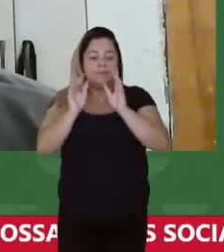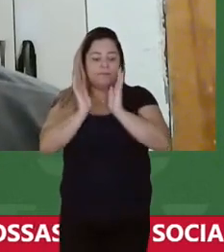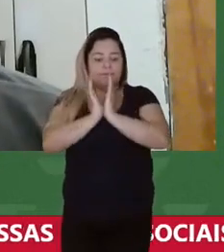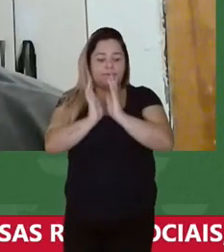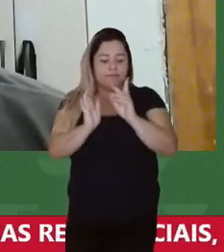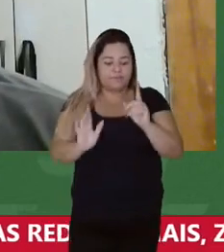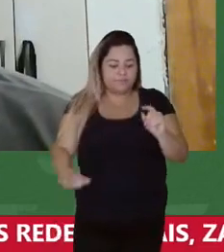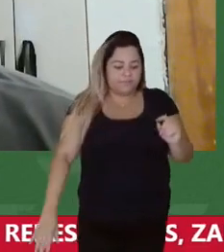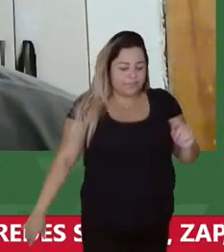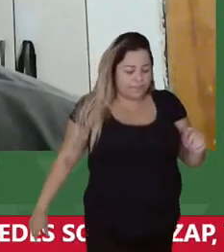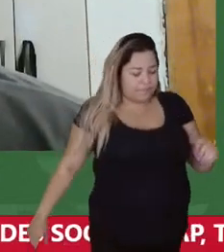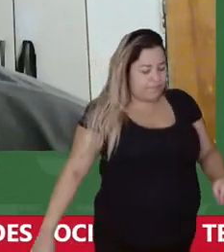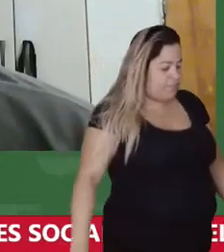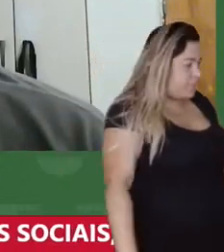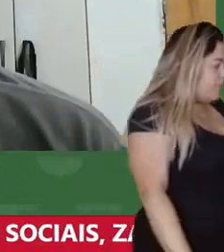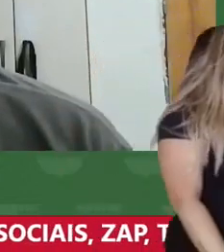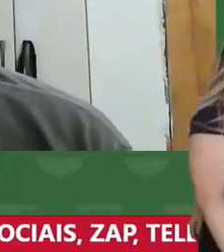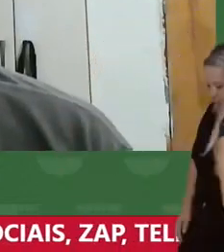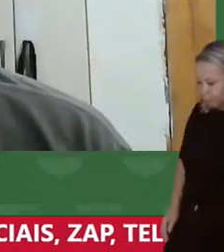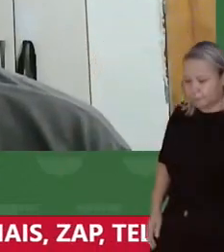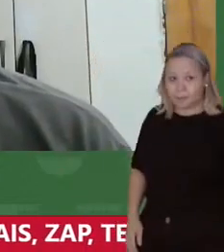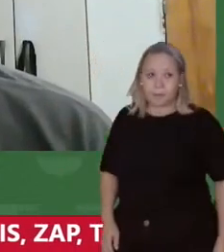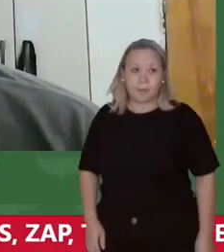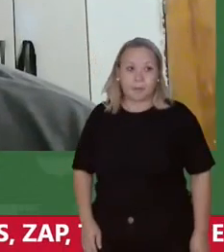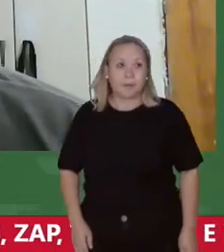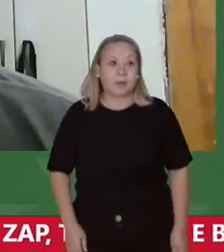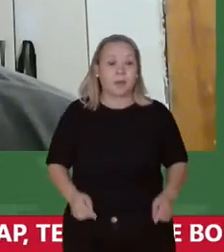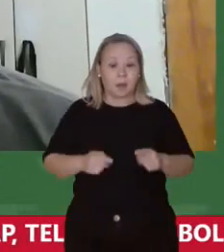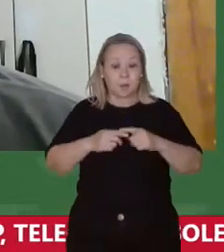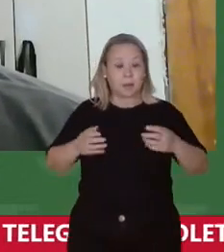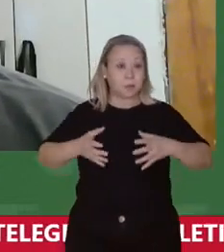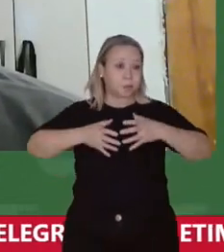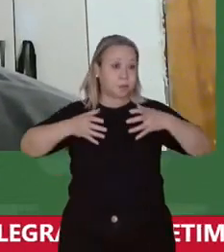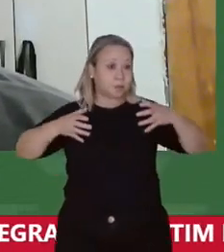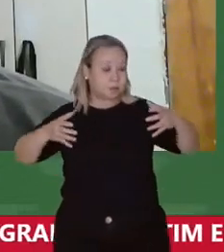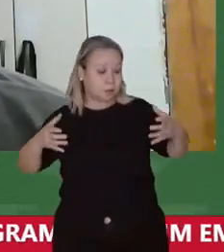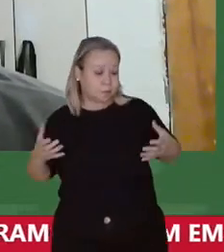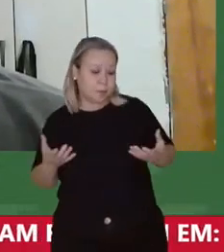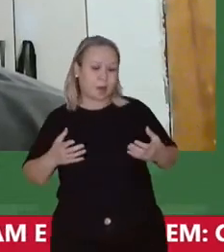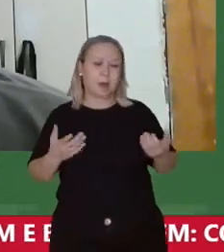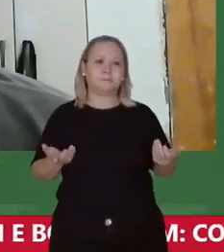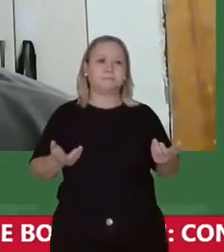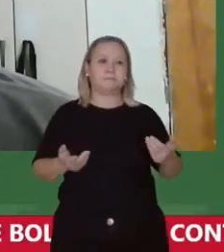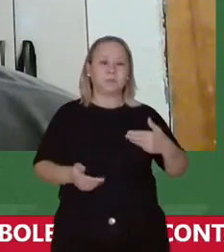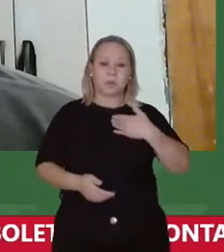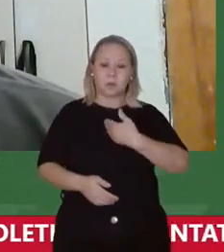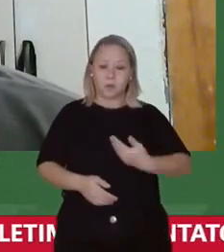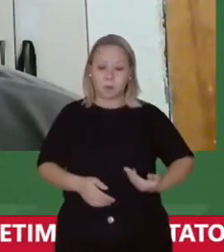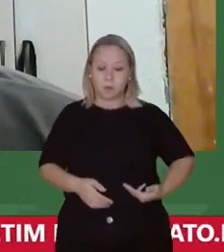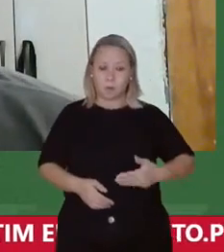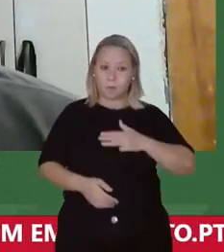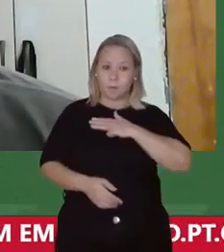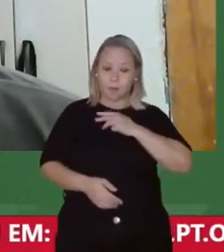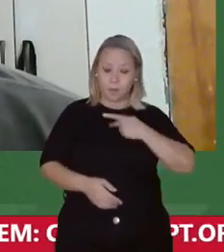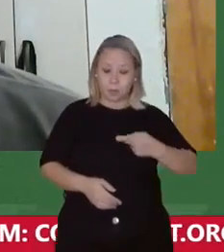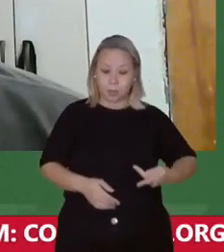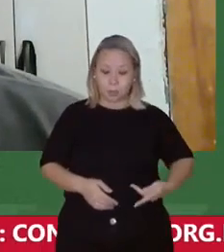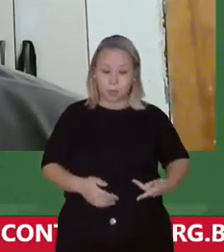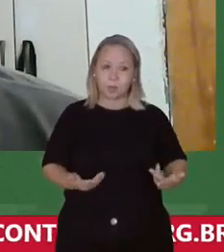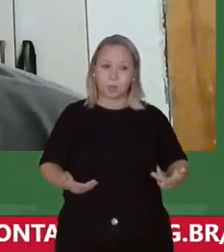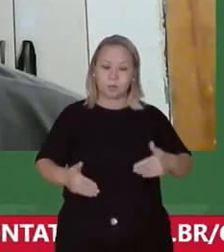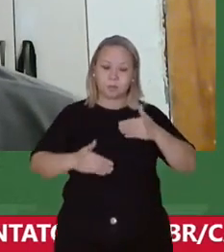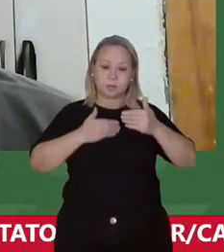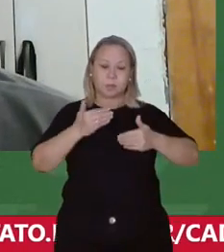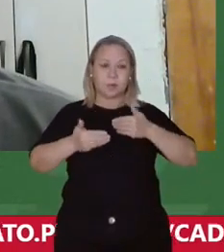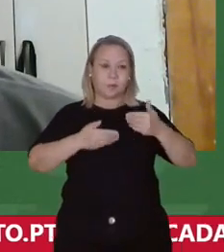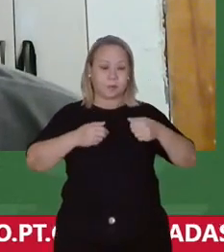que a gente possa ampliá-los no governo do presidente Lula, e que a gente possa avançar cada vez mais no debate com a sociedade. E, para mim, sem dúvida,